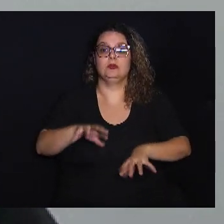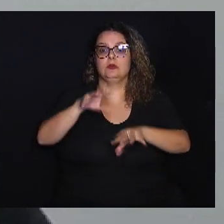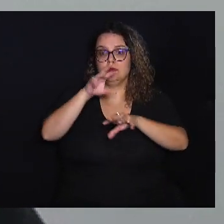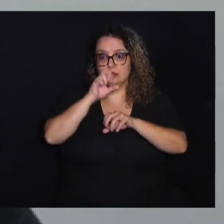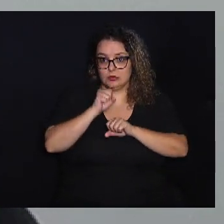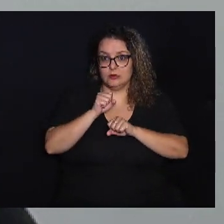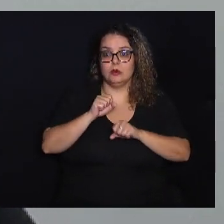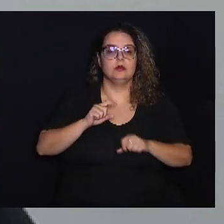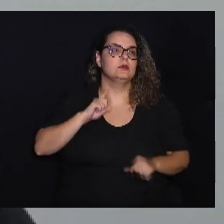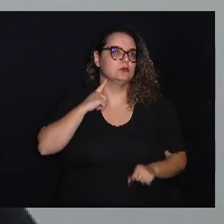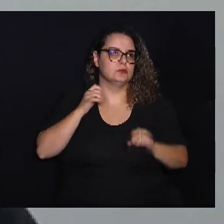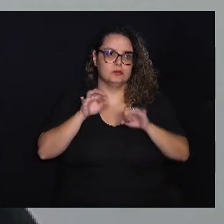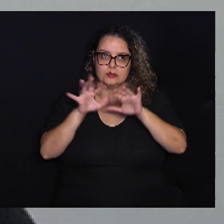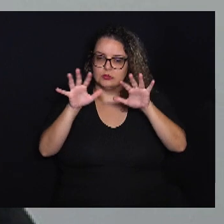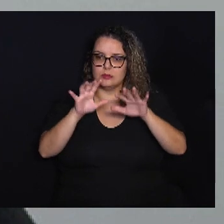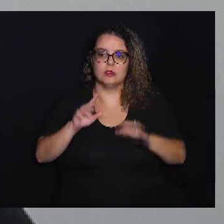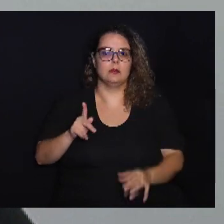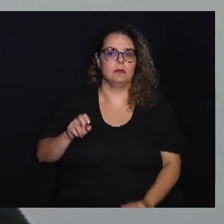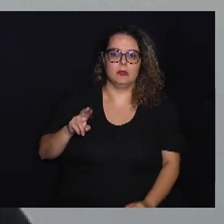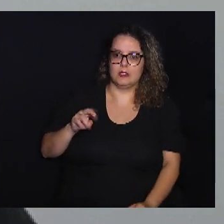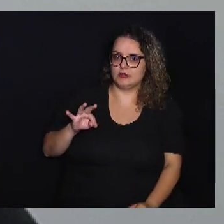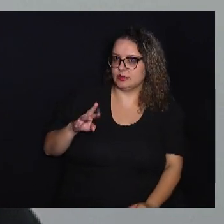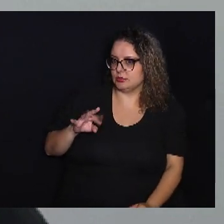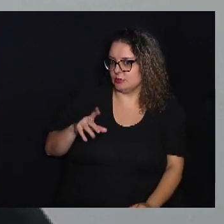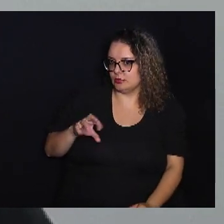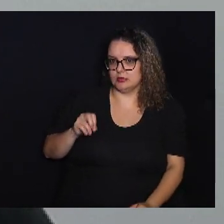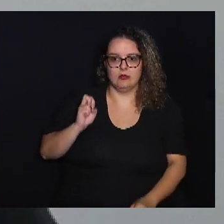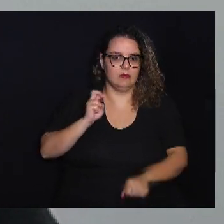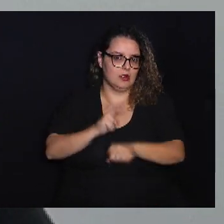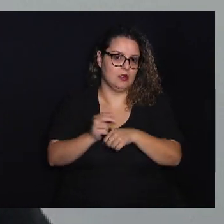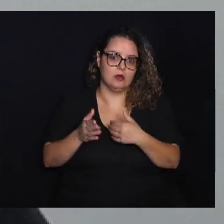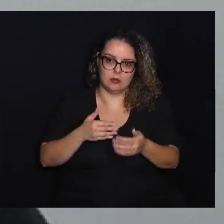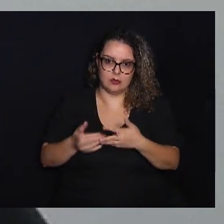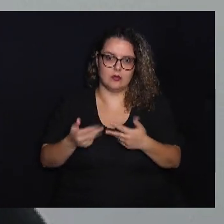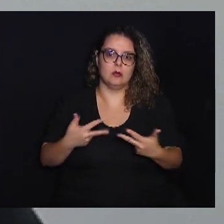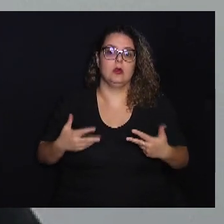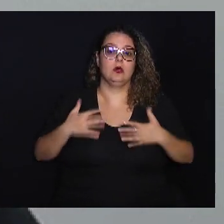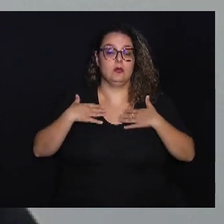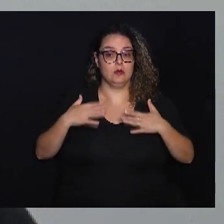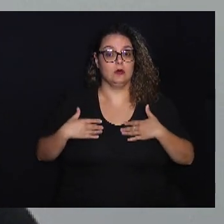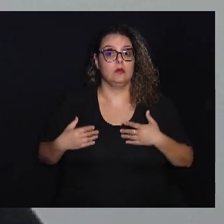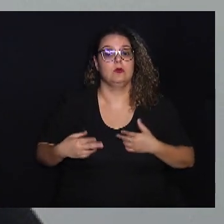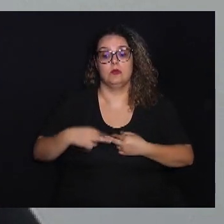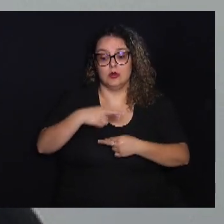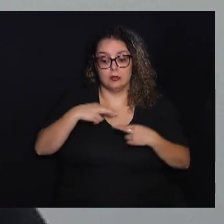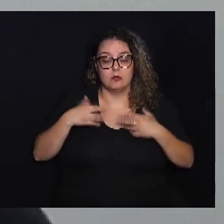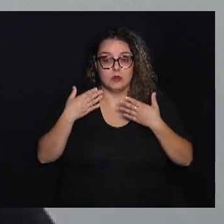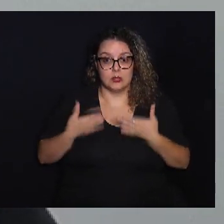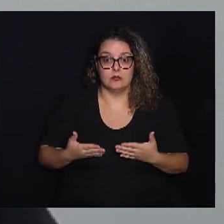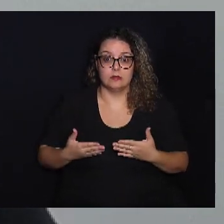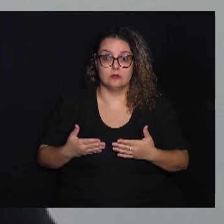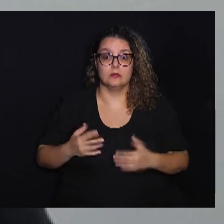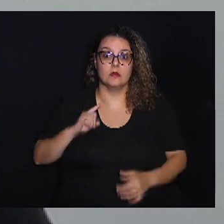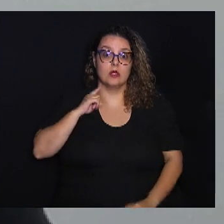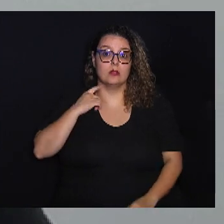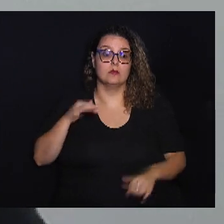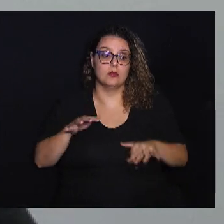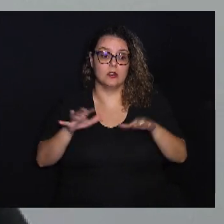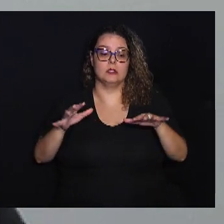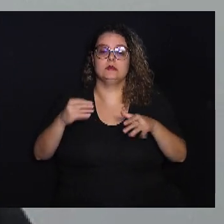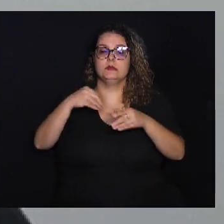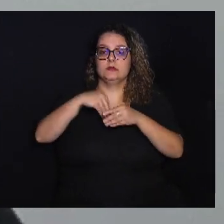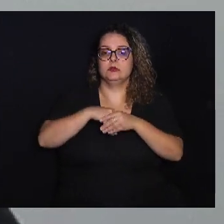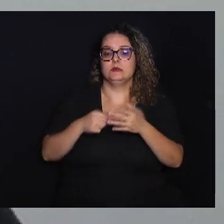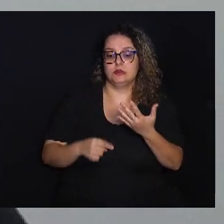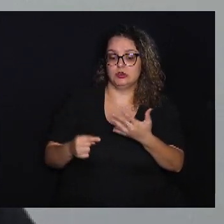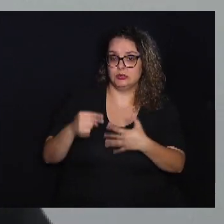está dentro desses fatores que causam mutações. Tá? Então, de fato, nós sabemos que pacientes que moram em grandes cidades com uma poluição mais